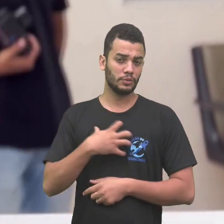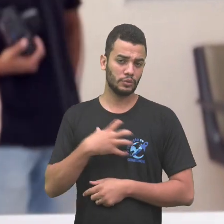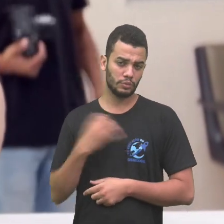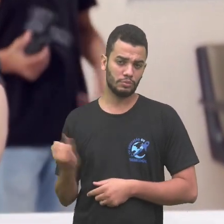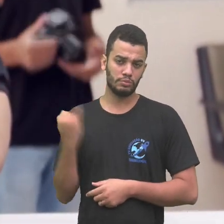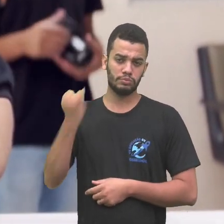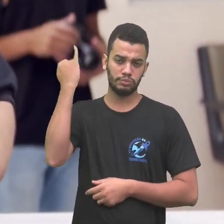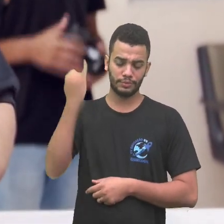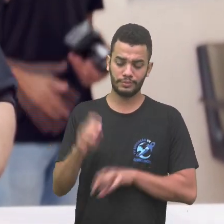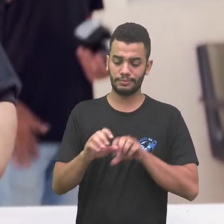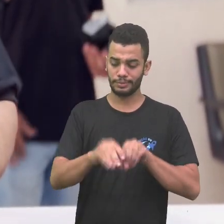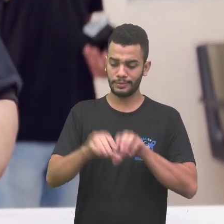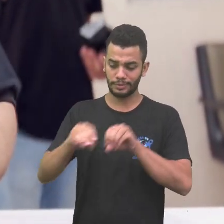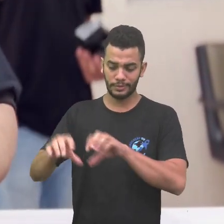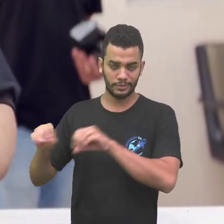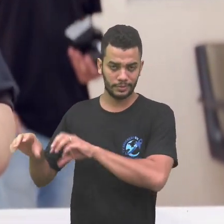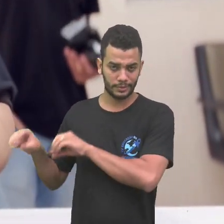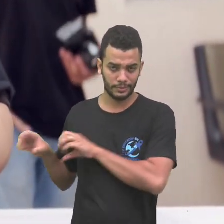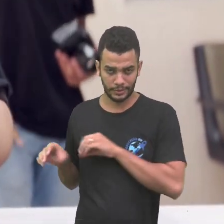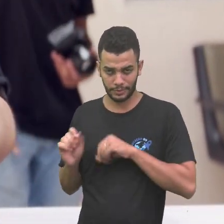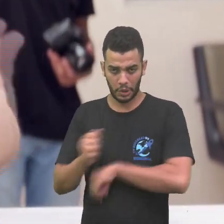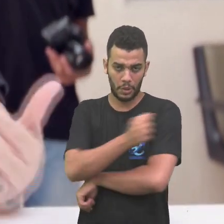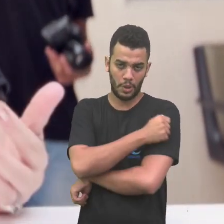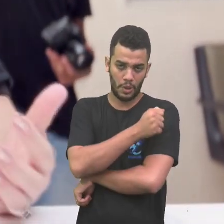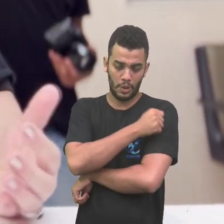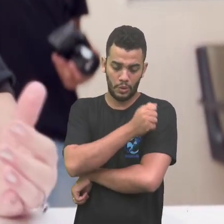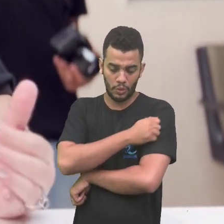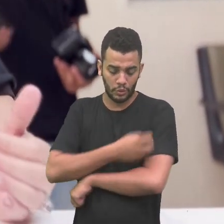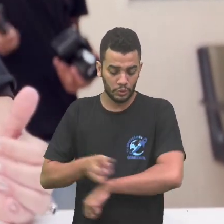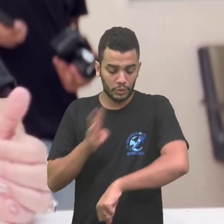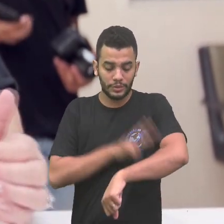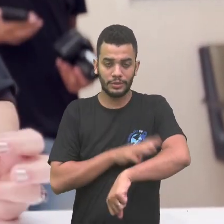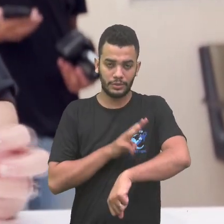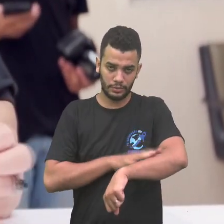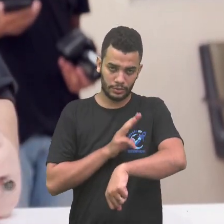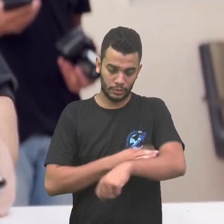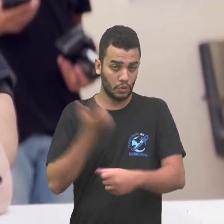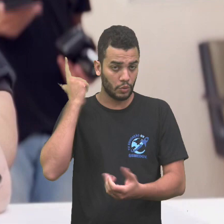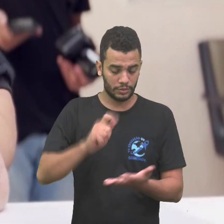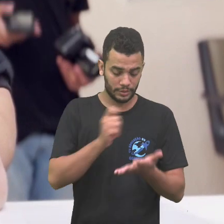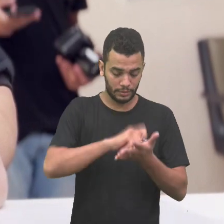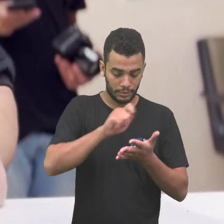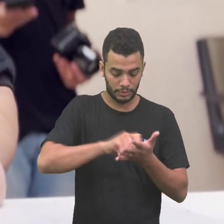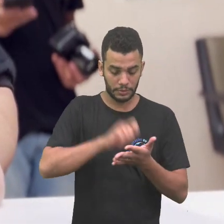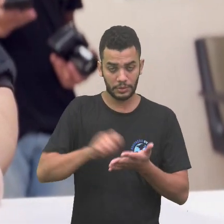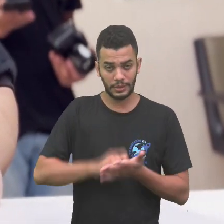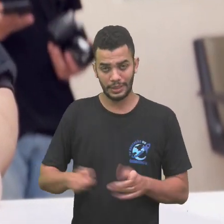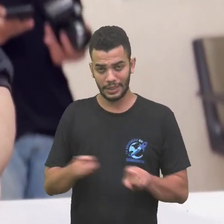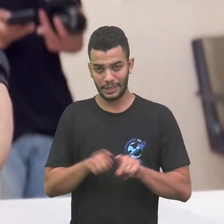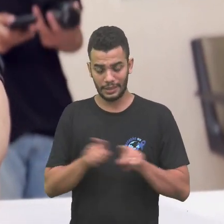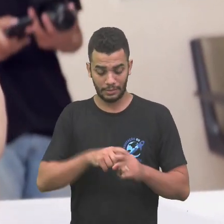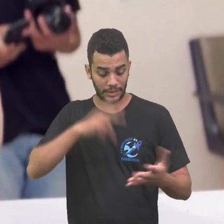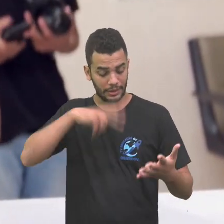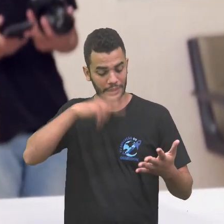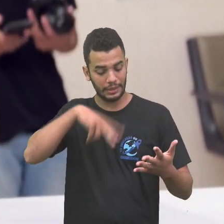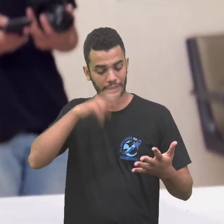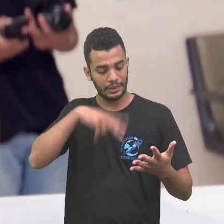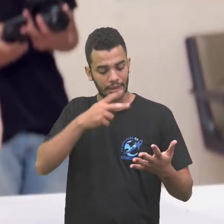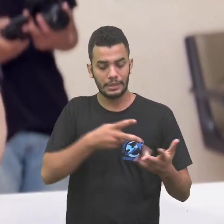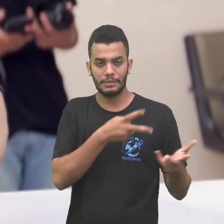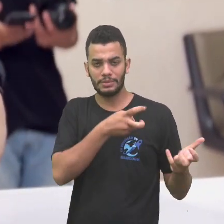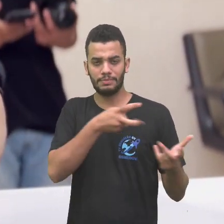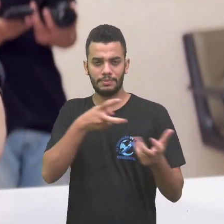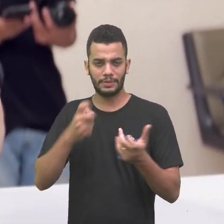ano do ensino fundamental a desenvolver a escrita e a correta ortografia das palavras. Tendo a música